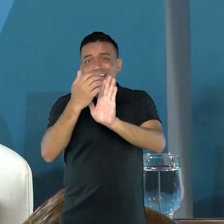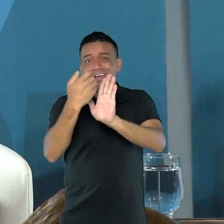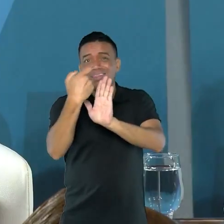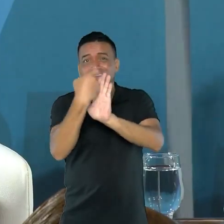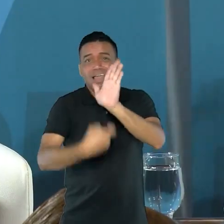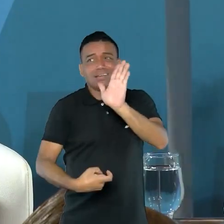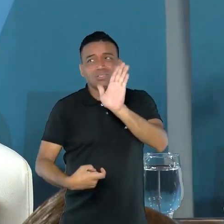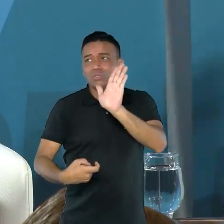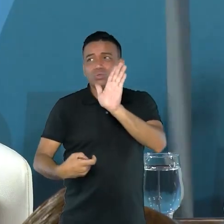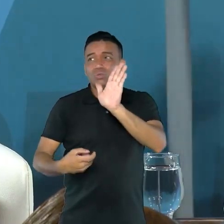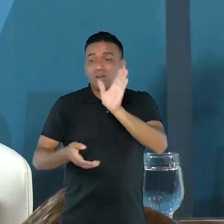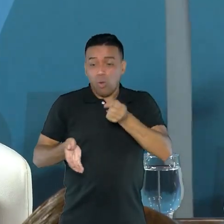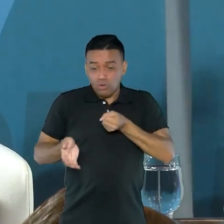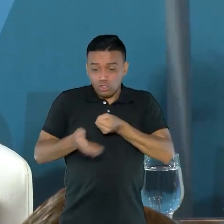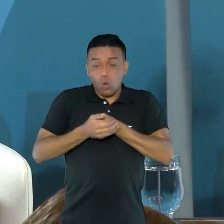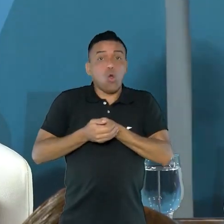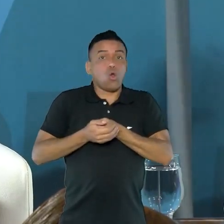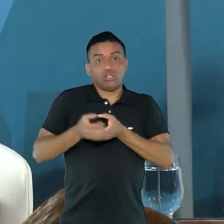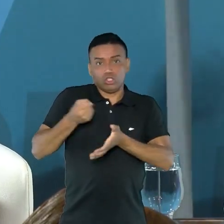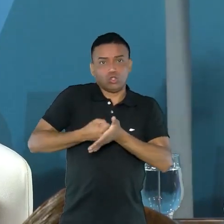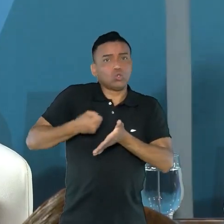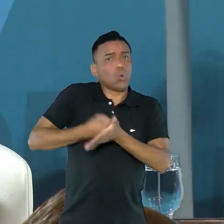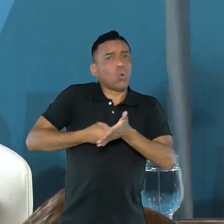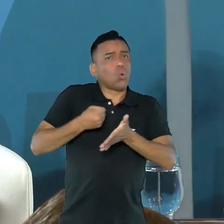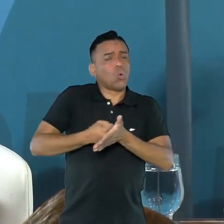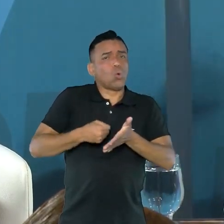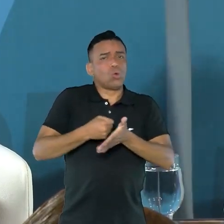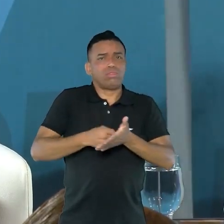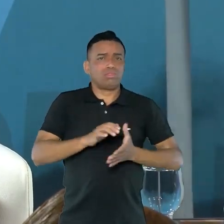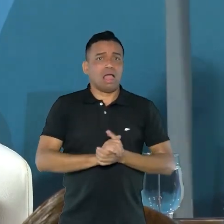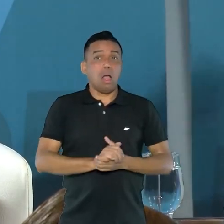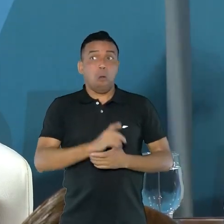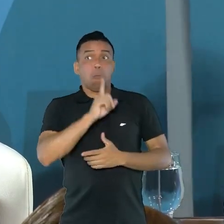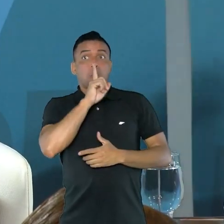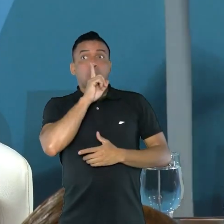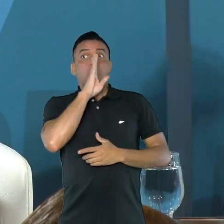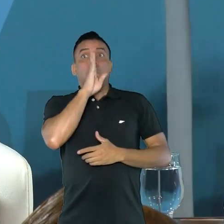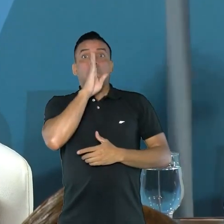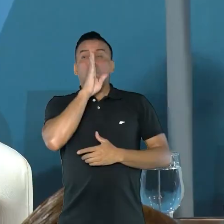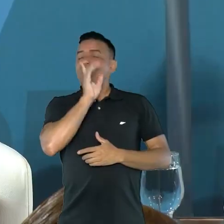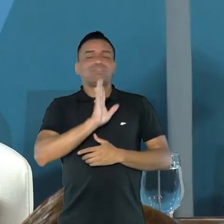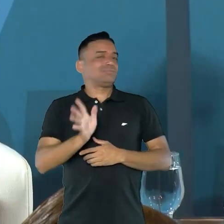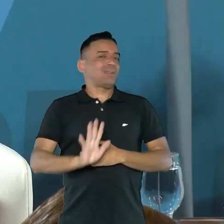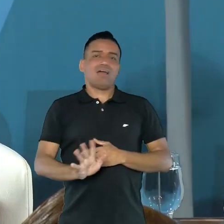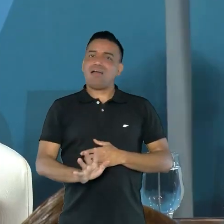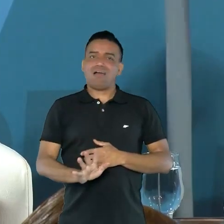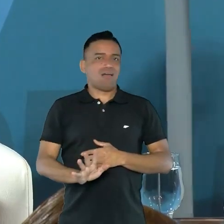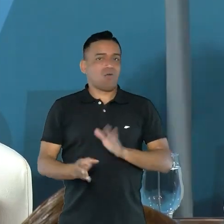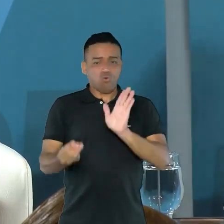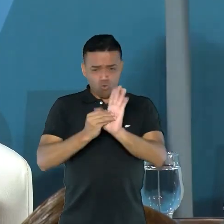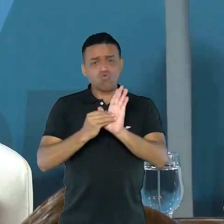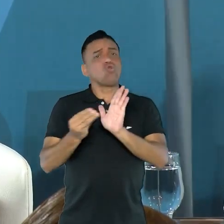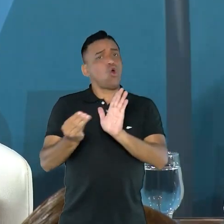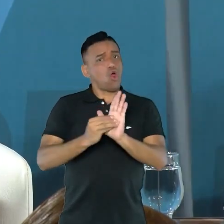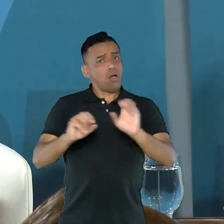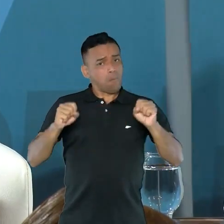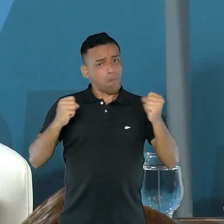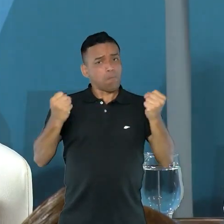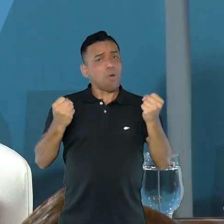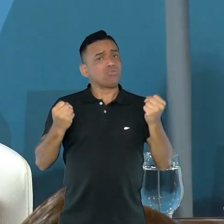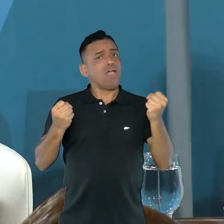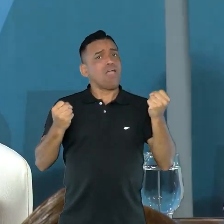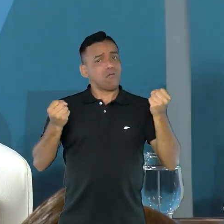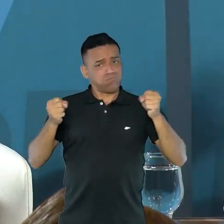luta, sem omitir, né, as suas metas, sem omitir ali, né, esse poder de